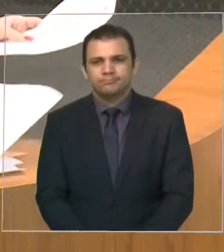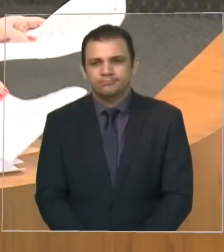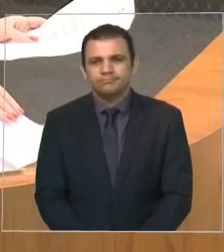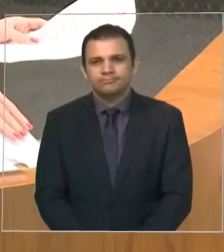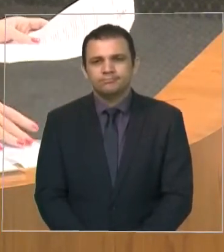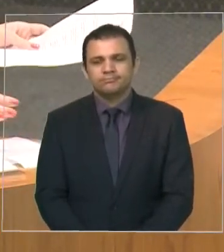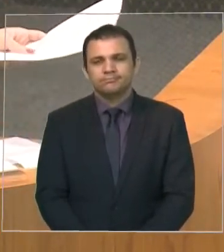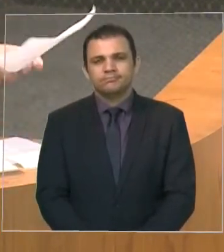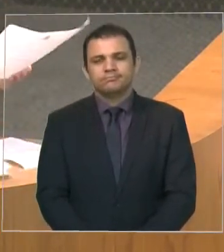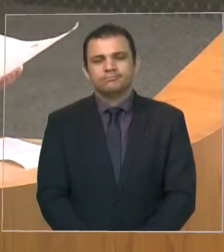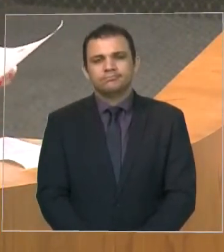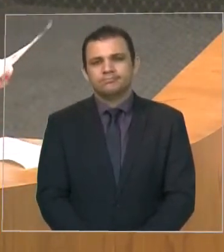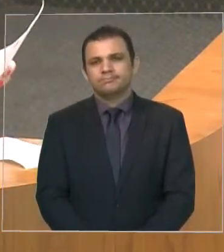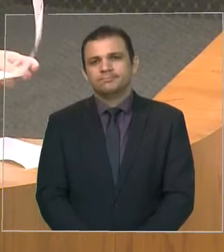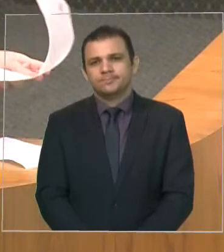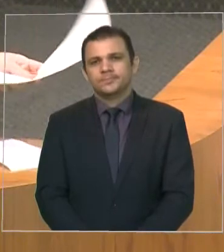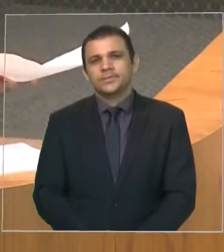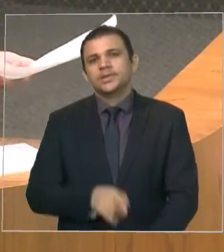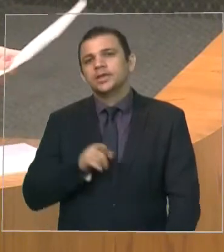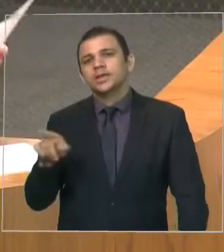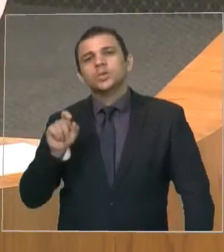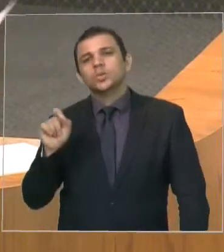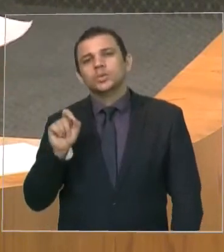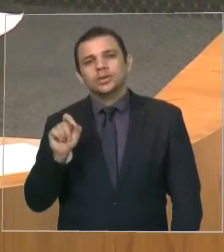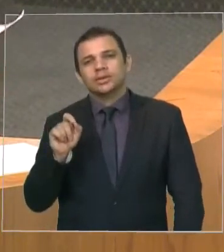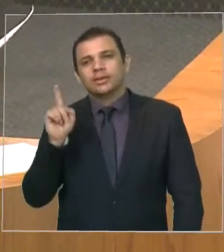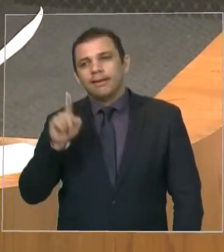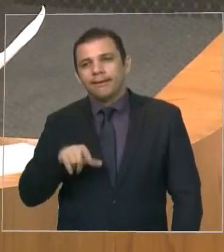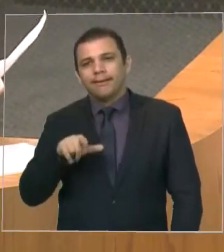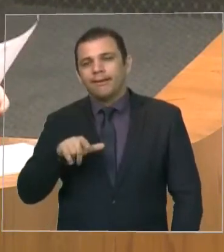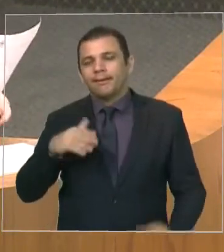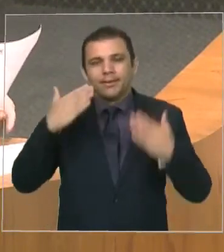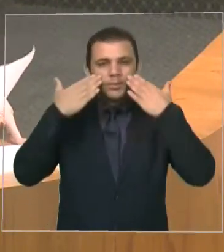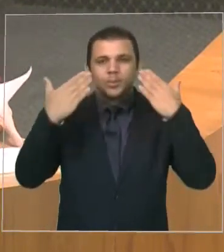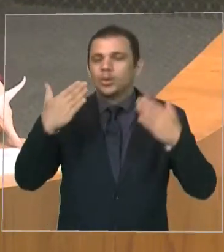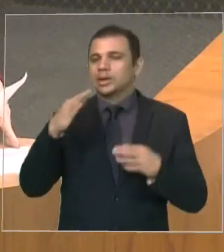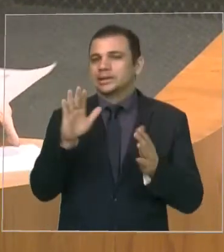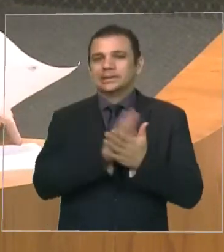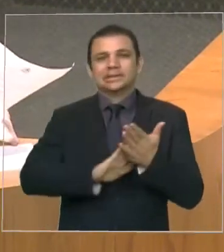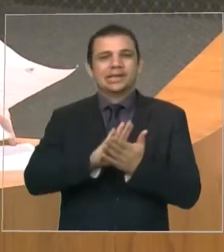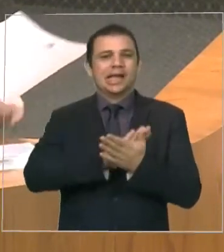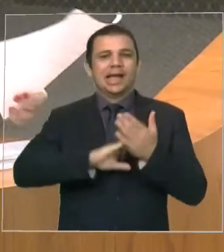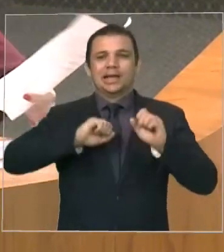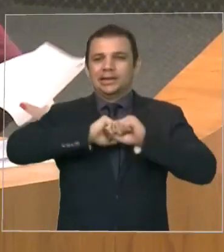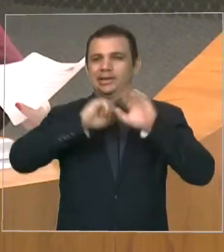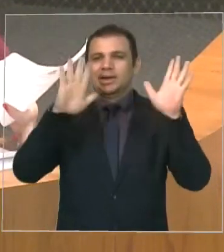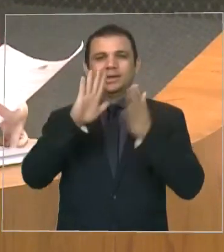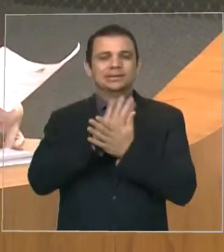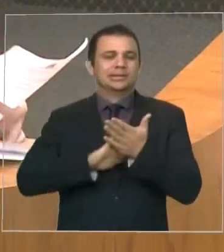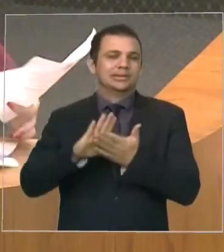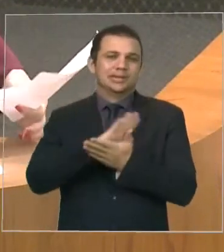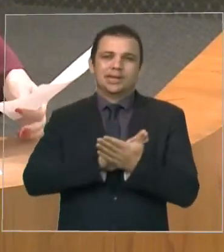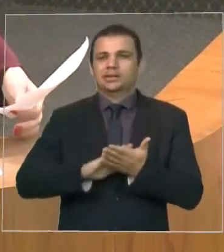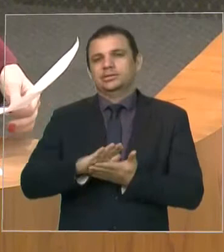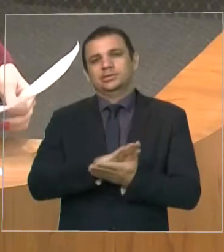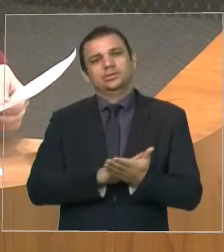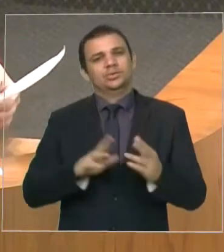Ele, tudo dele são as escuras. Nada é claro, nada fica claro.